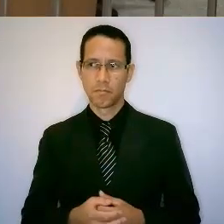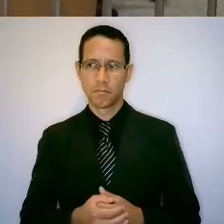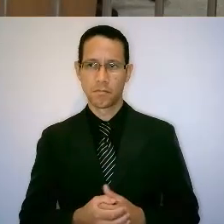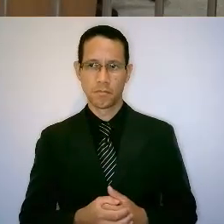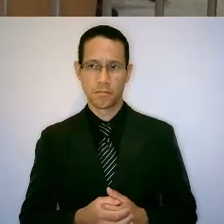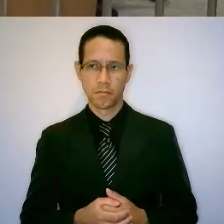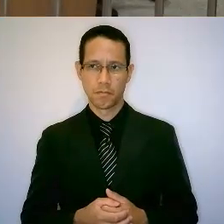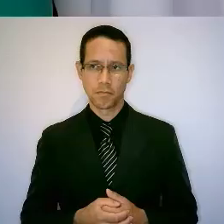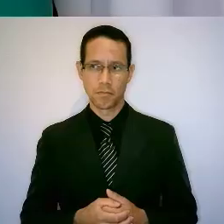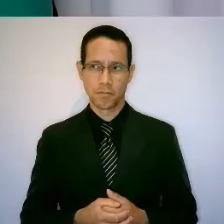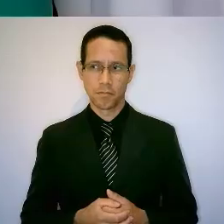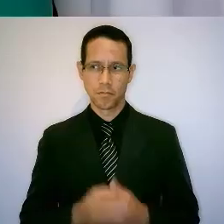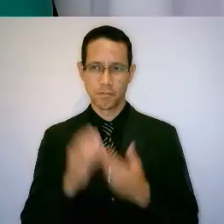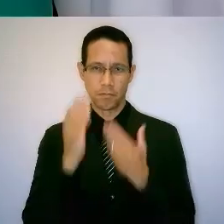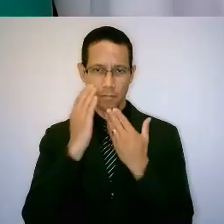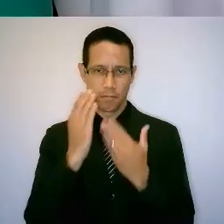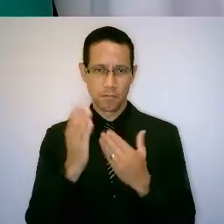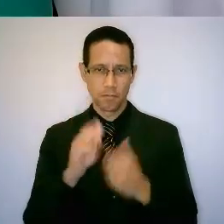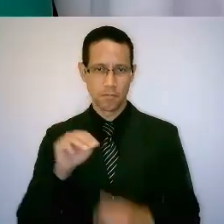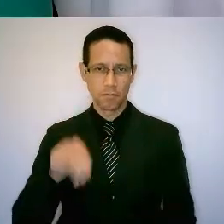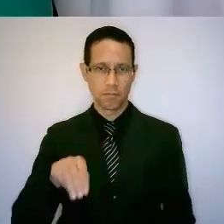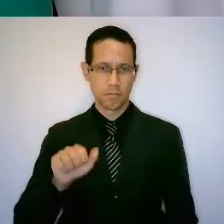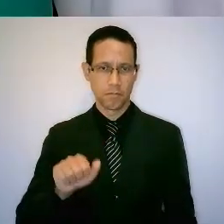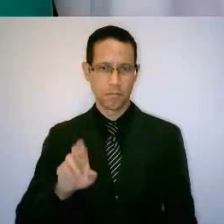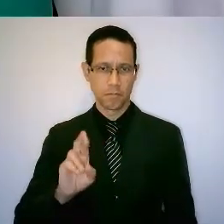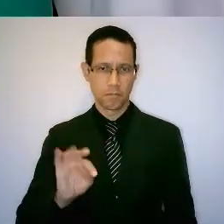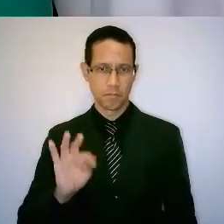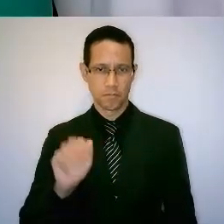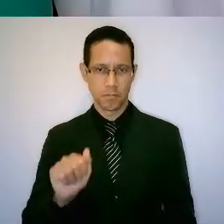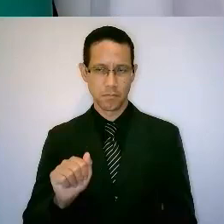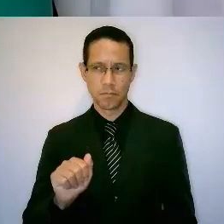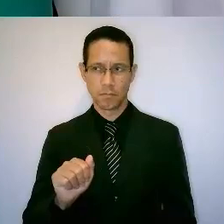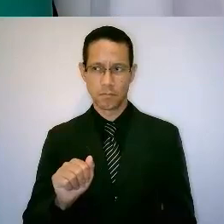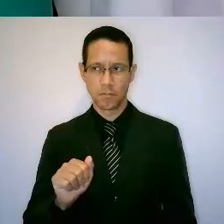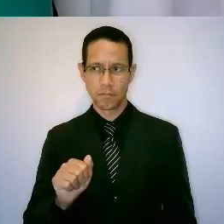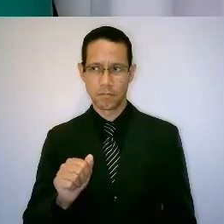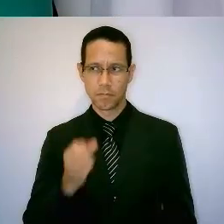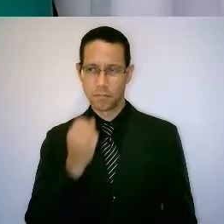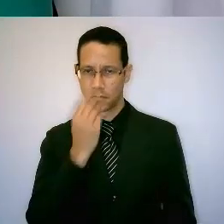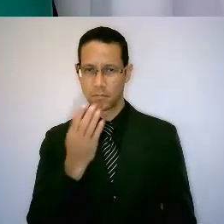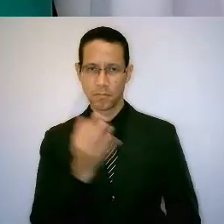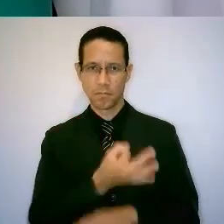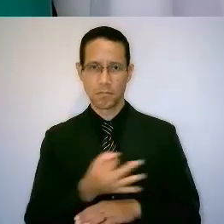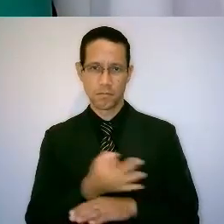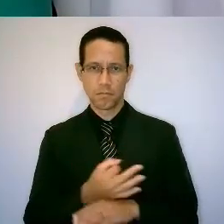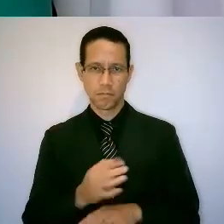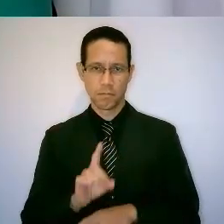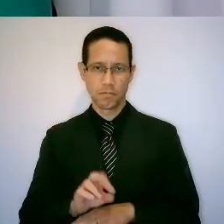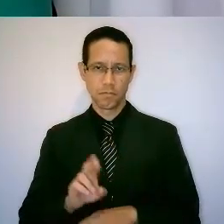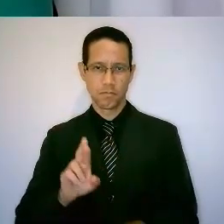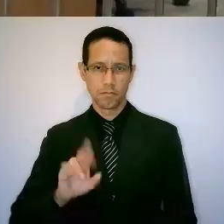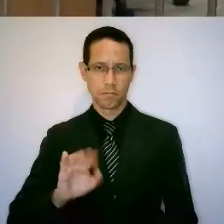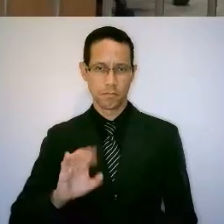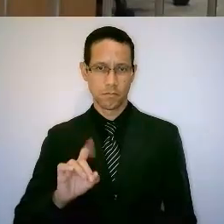agradecer a Doutora Marta e desejar Boas férias aí eu tô Ricardo